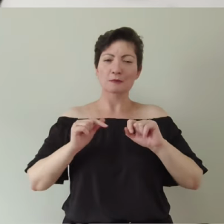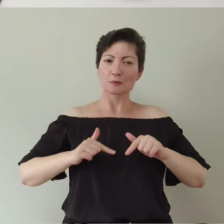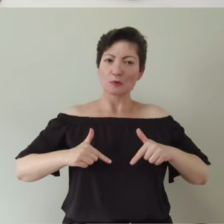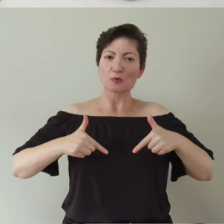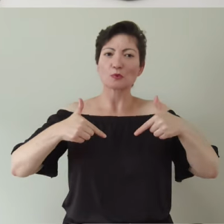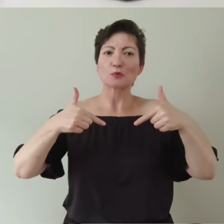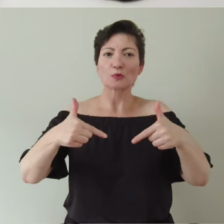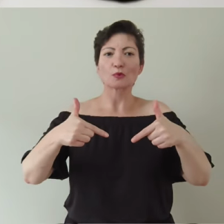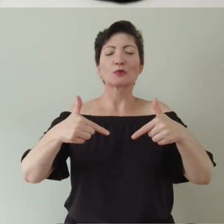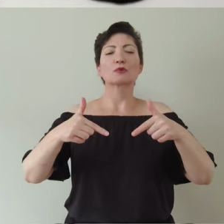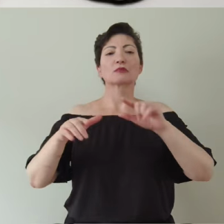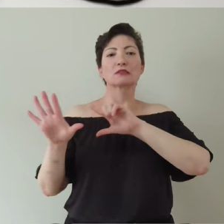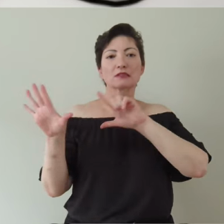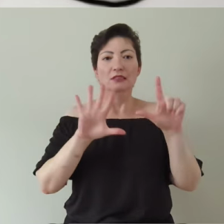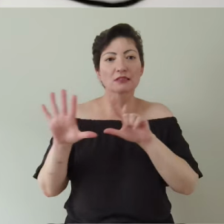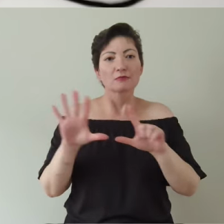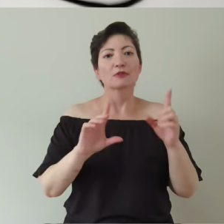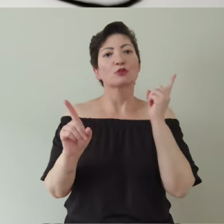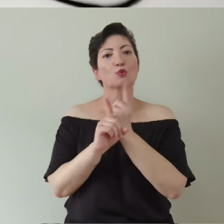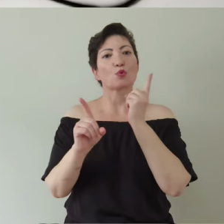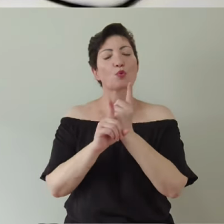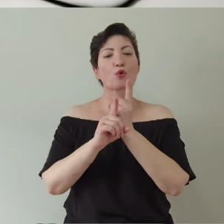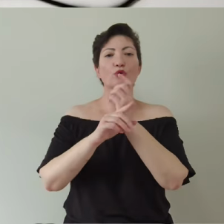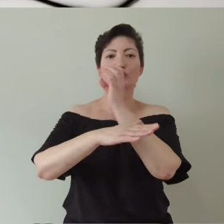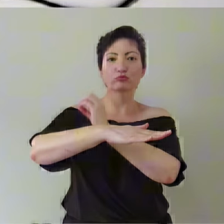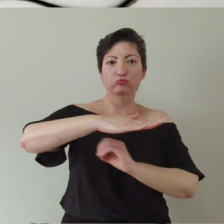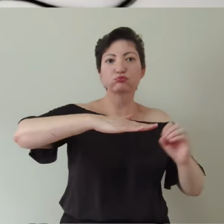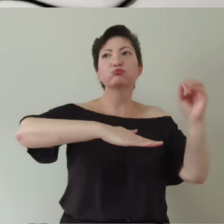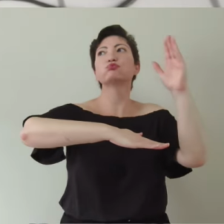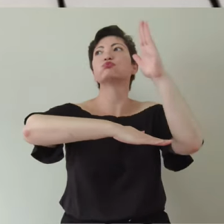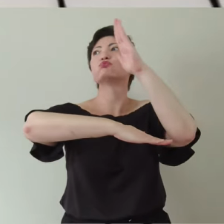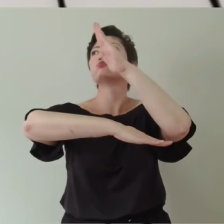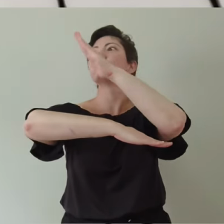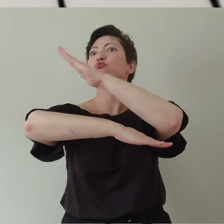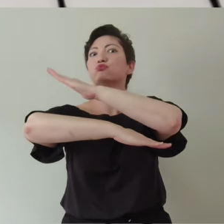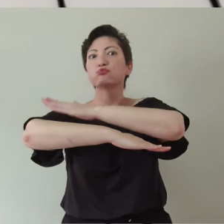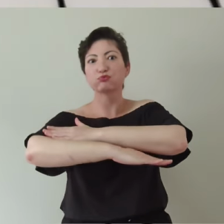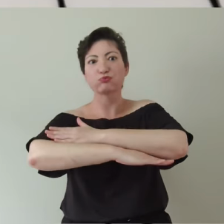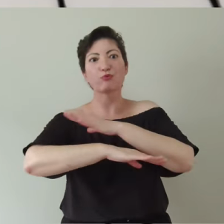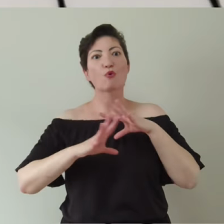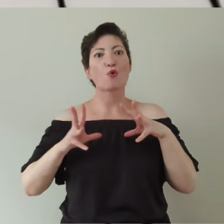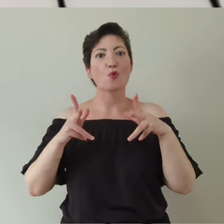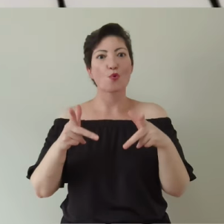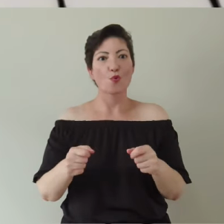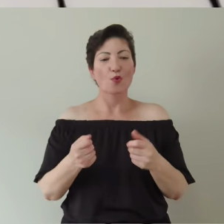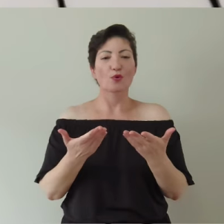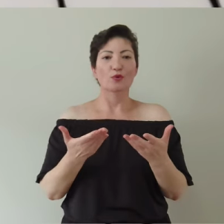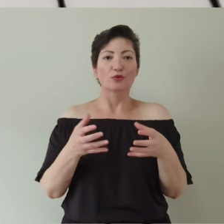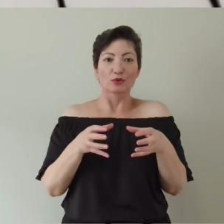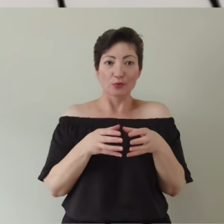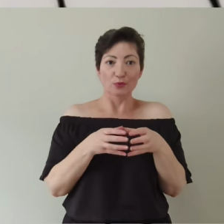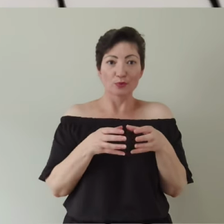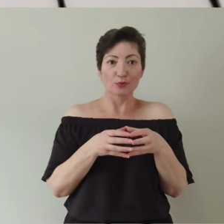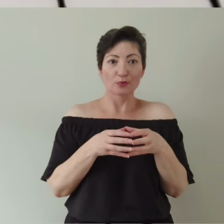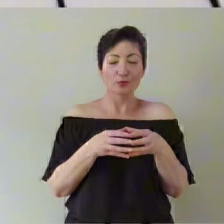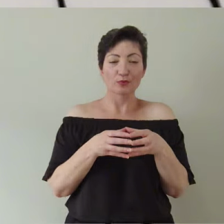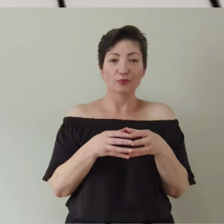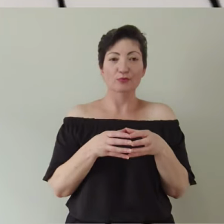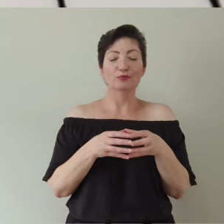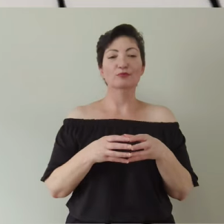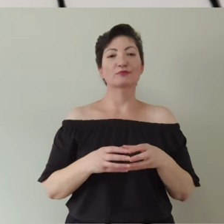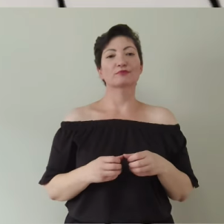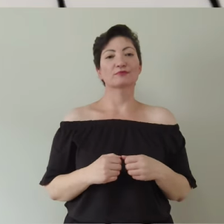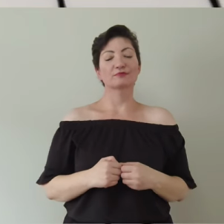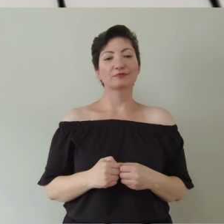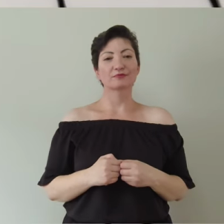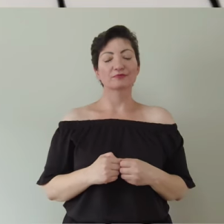semanais, com ensaios assim a manhã toda, o dia todo. E eu vejo que o grupo, assim, né, depois que se formou, foi um